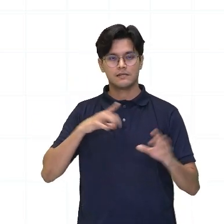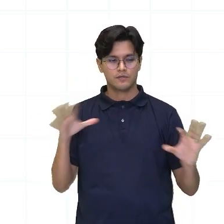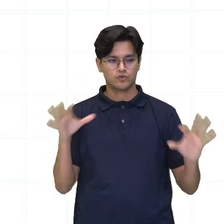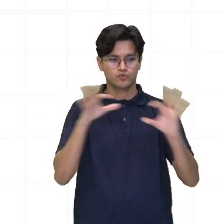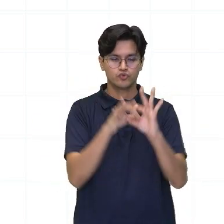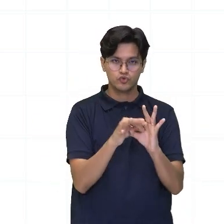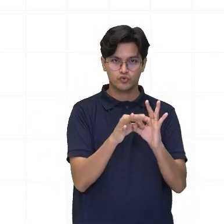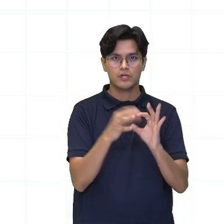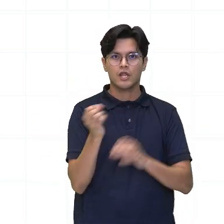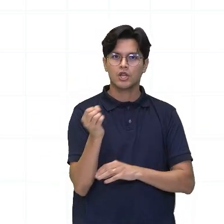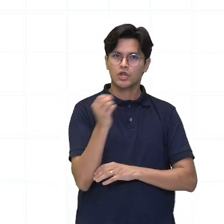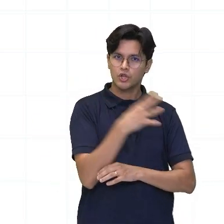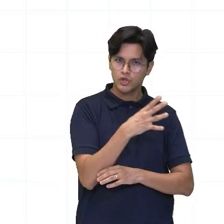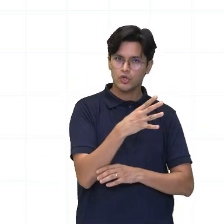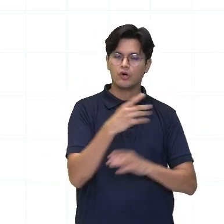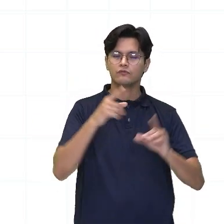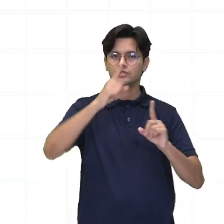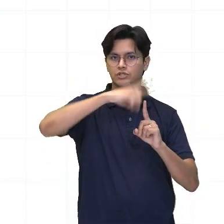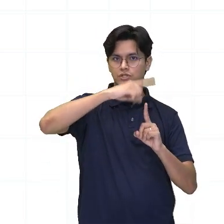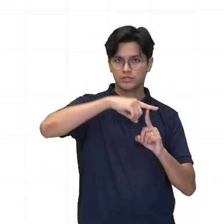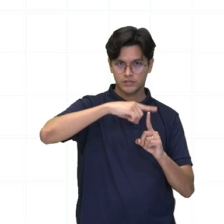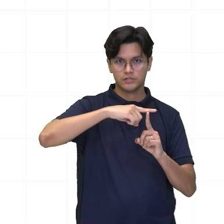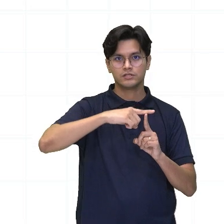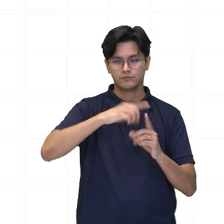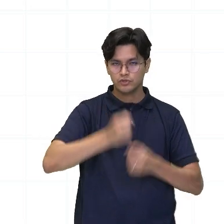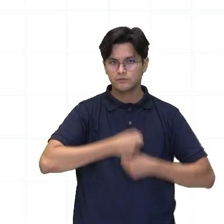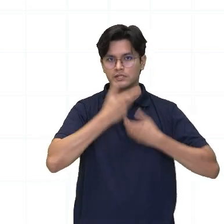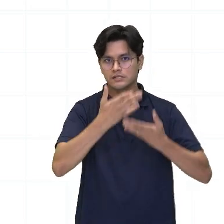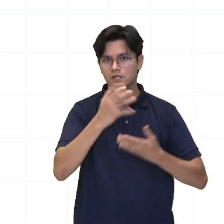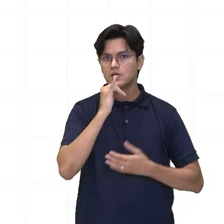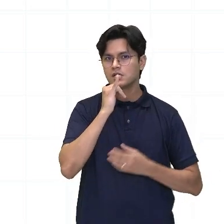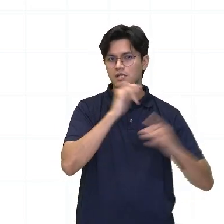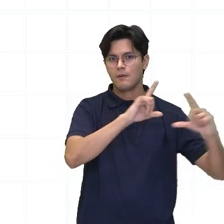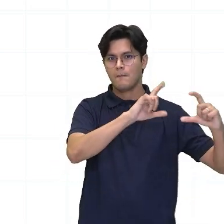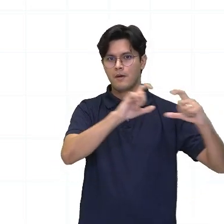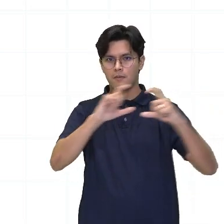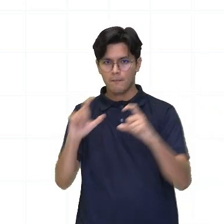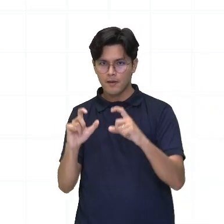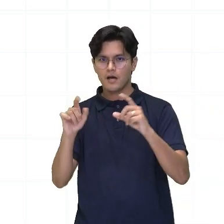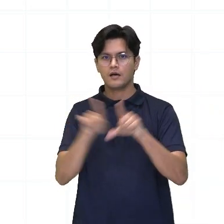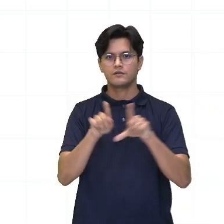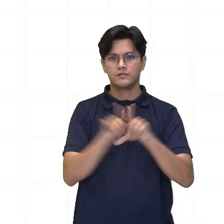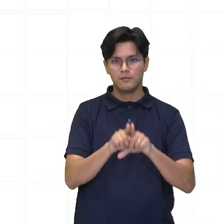fotografia digital, objeto, instalação, performance,